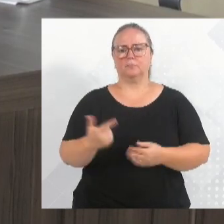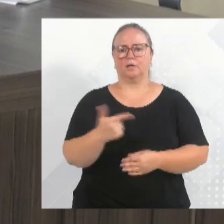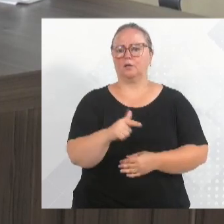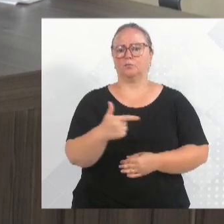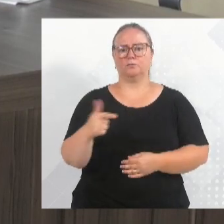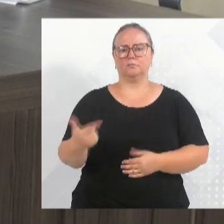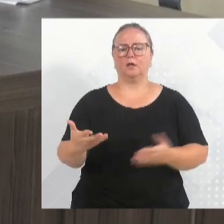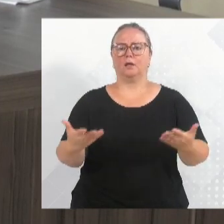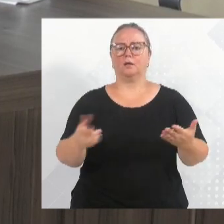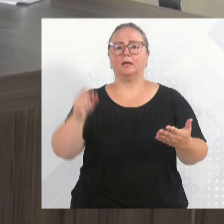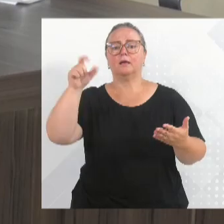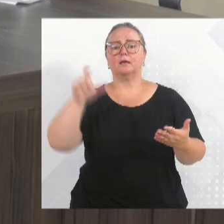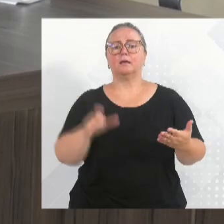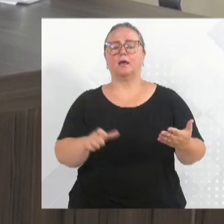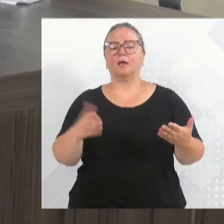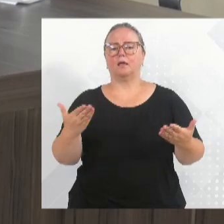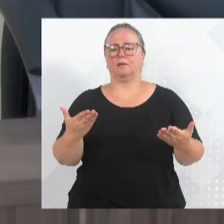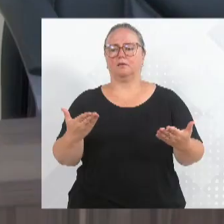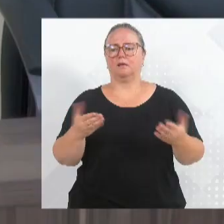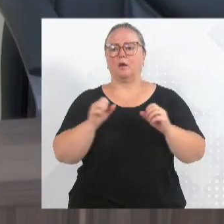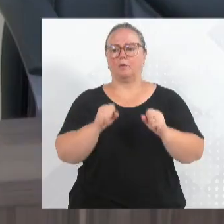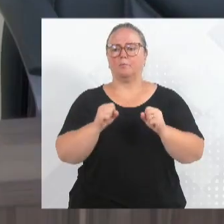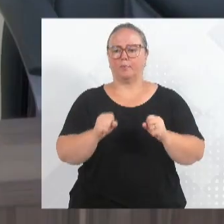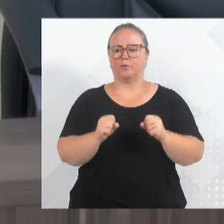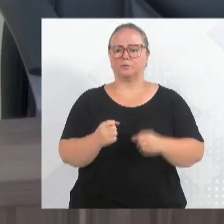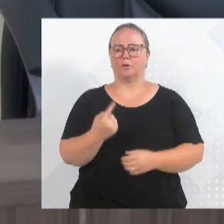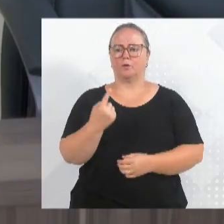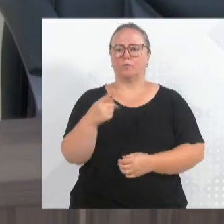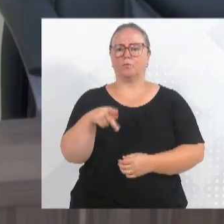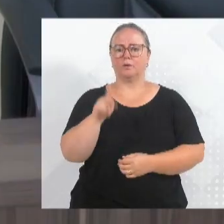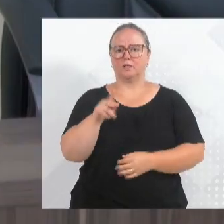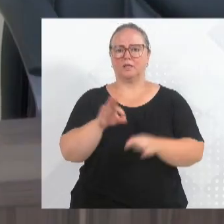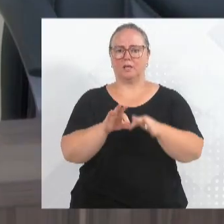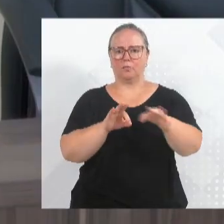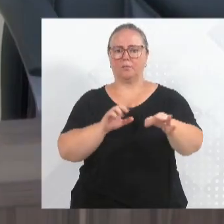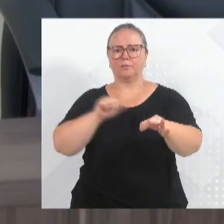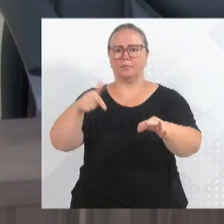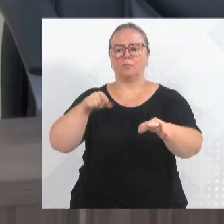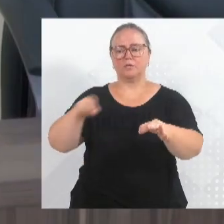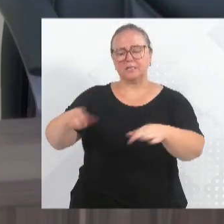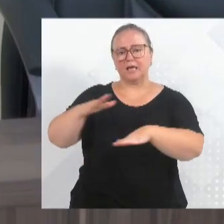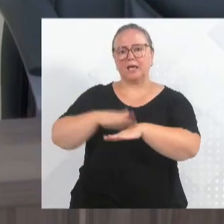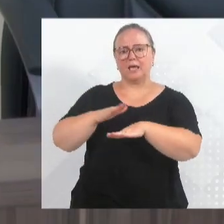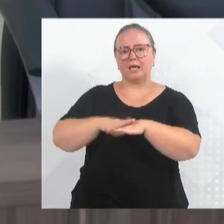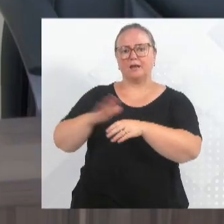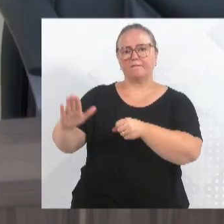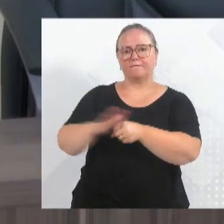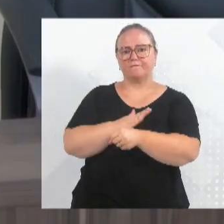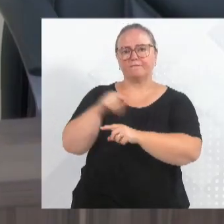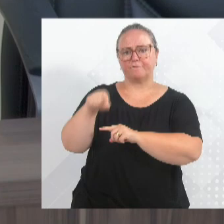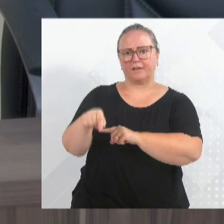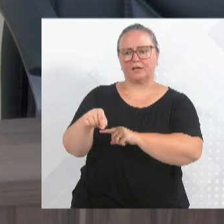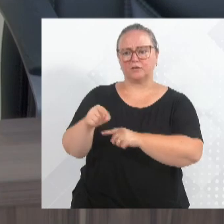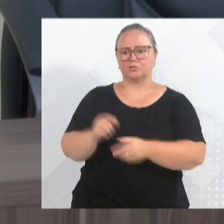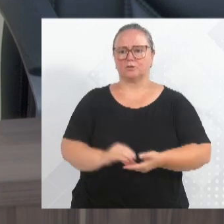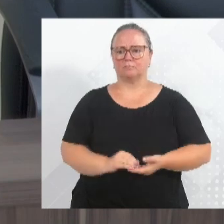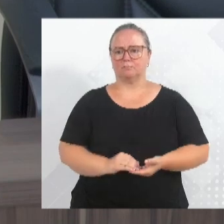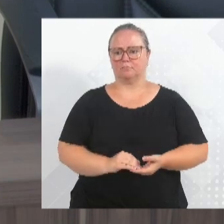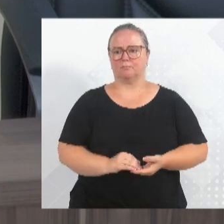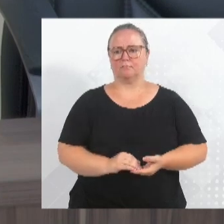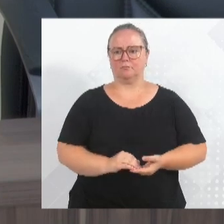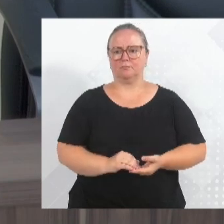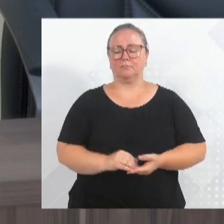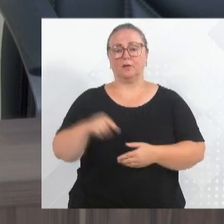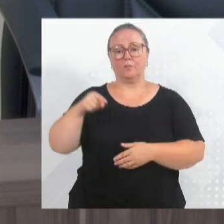ele vai abrir. Então, ele pode abrir daqui a pouco 1 quilômetro e ele mesmo vai fechar. Então, ele vai estar produzindo o